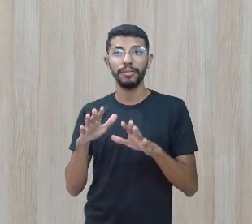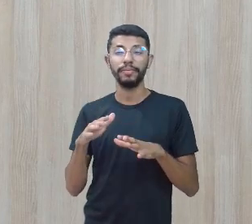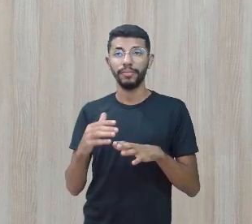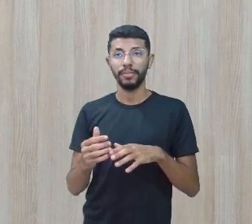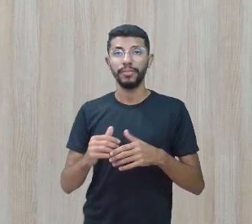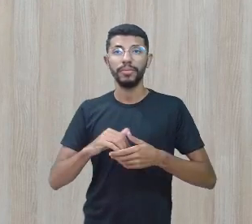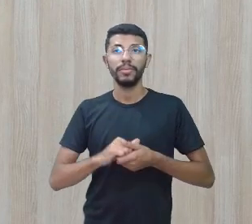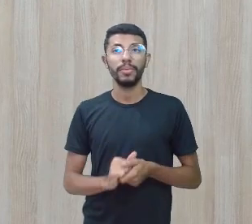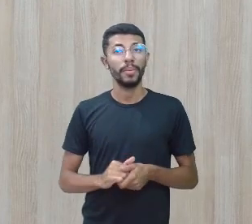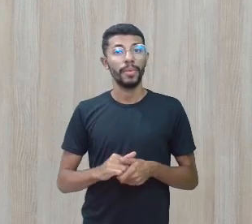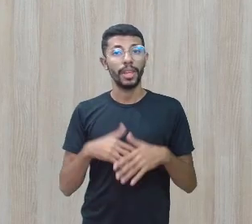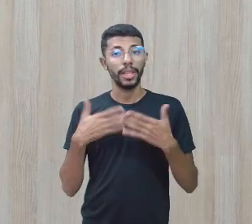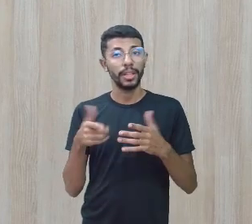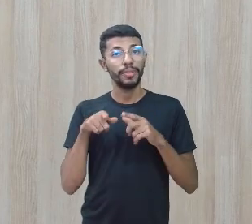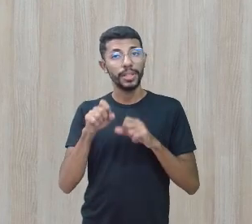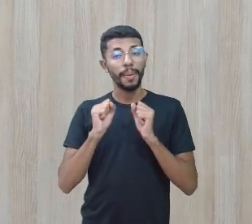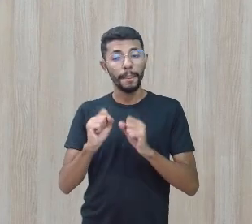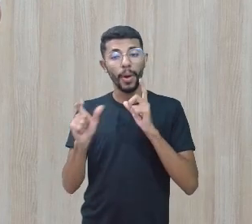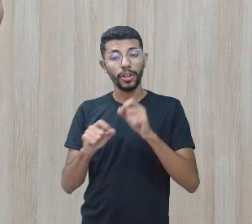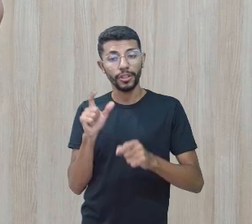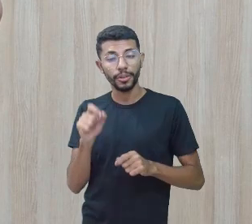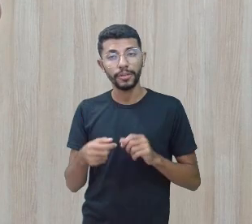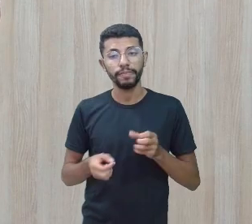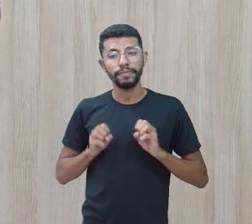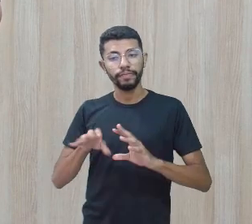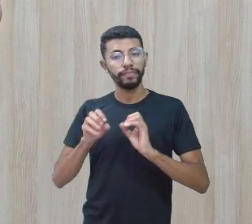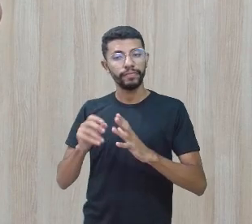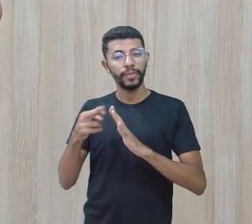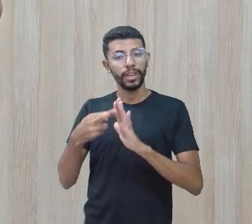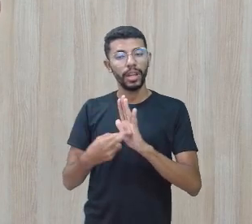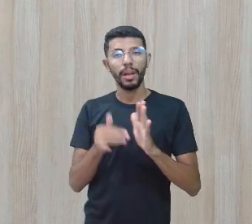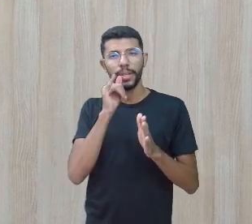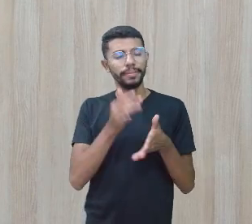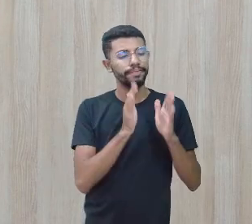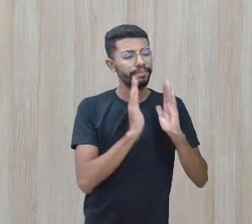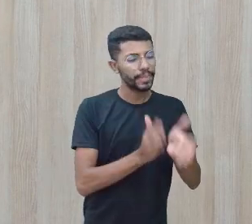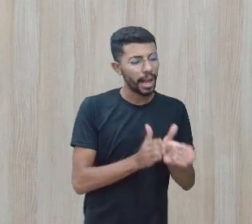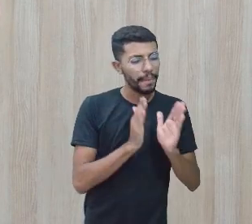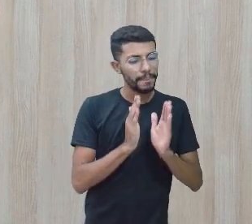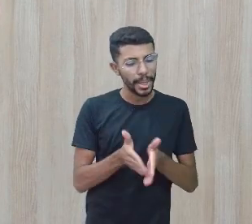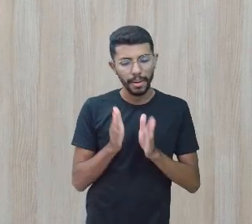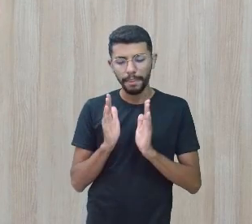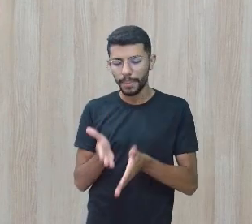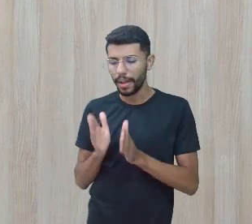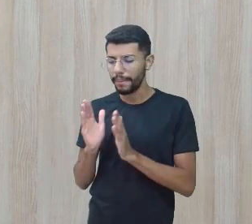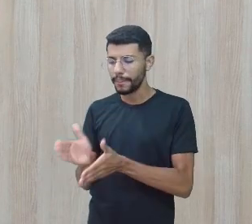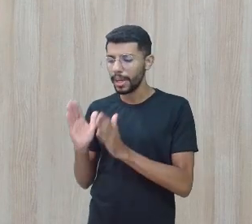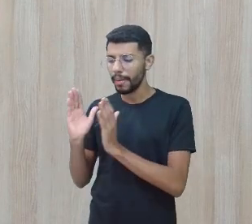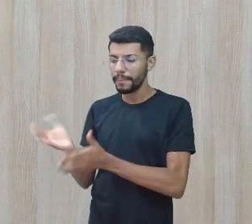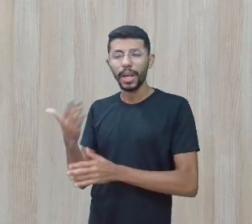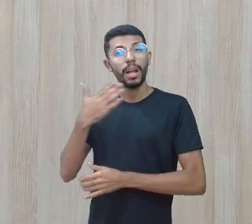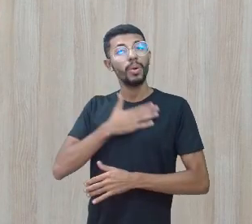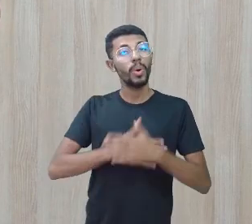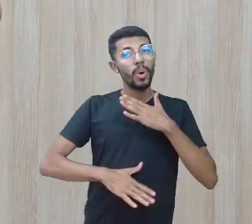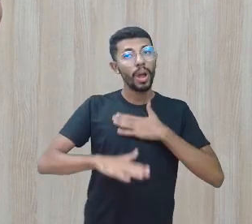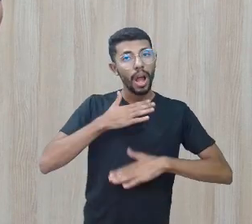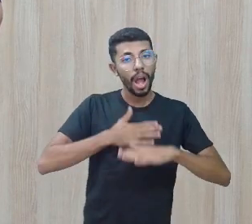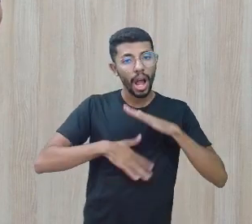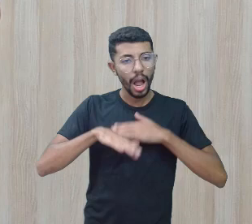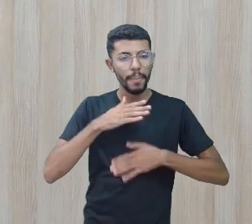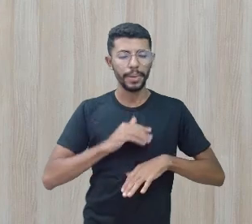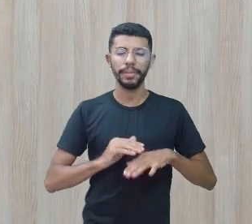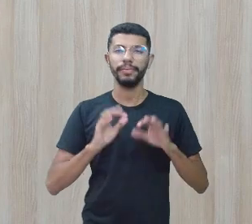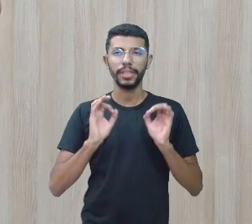as regras, então ali você pode trabalhar regras passo a passo, com calma, pausadamente, por